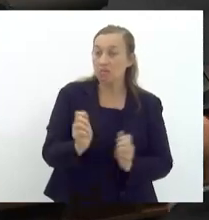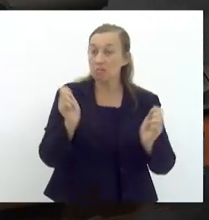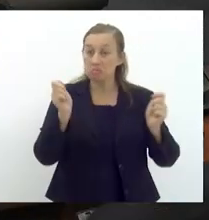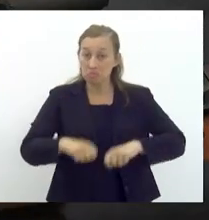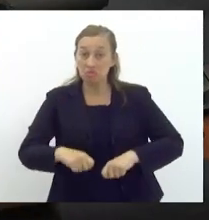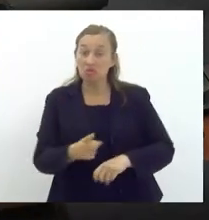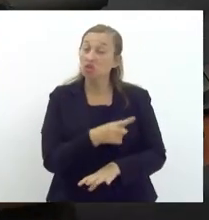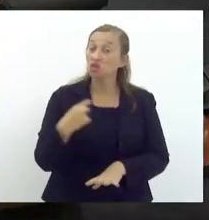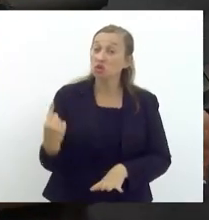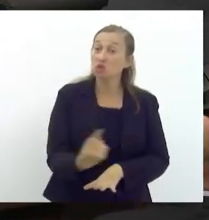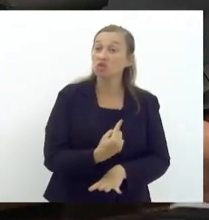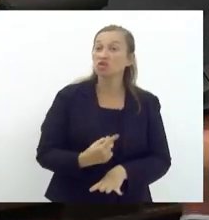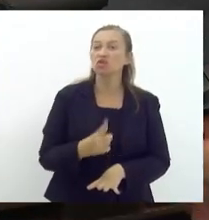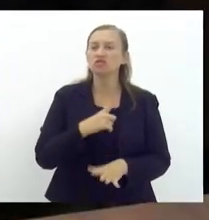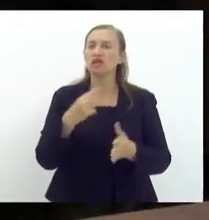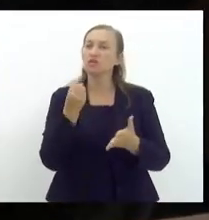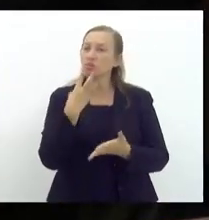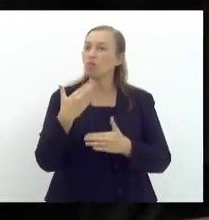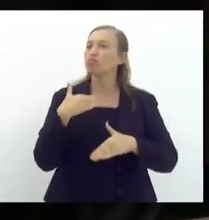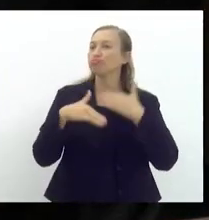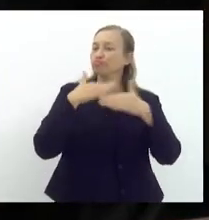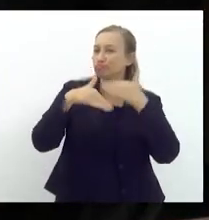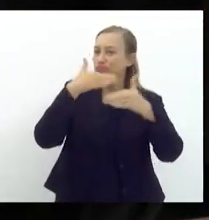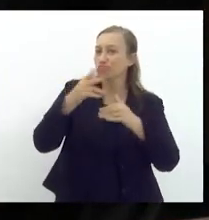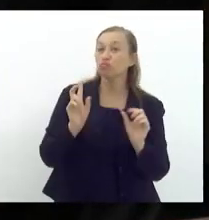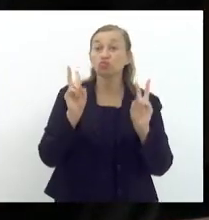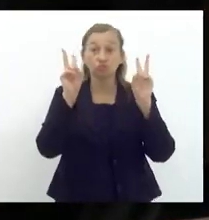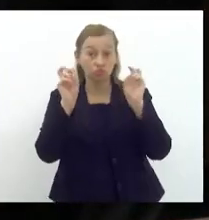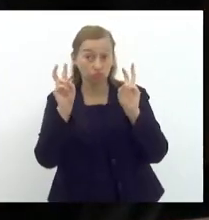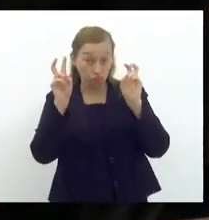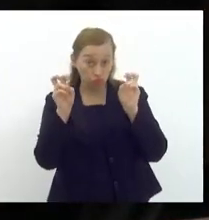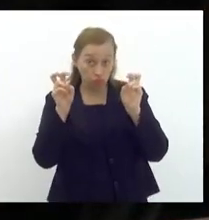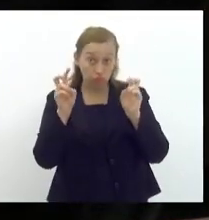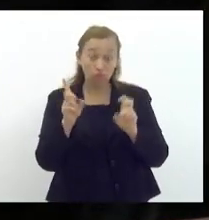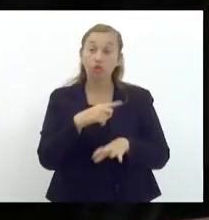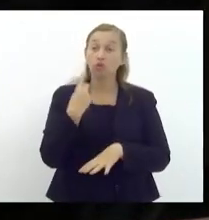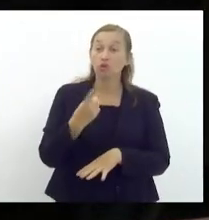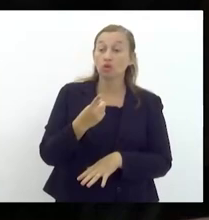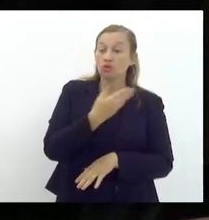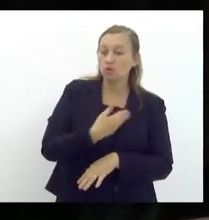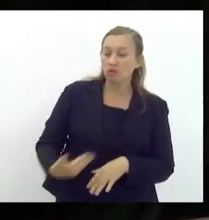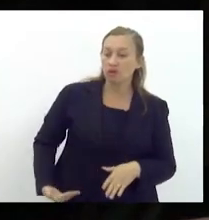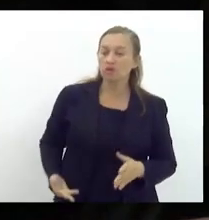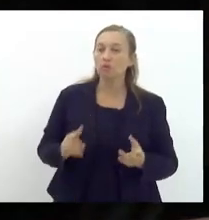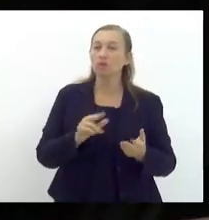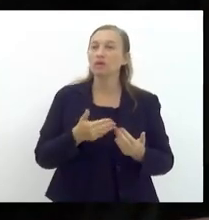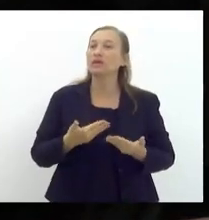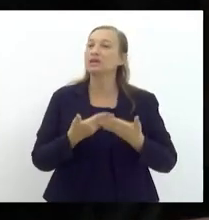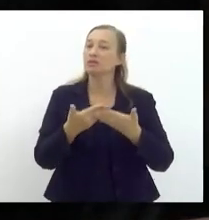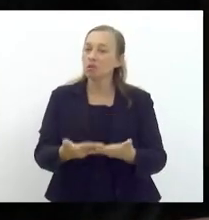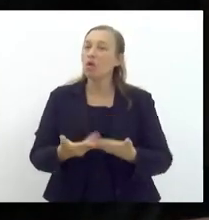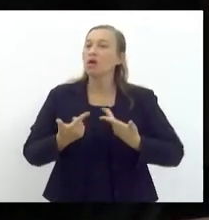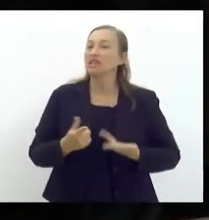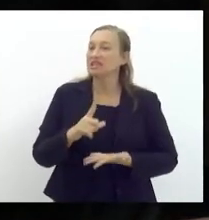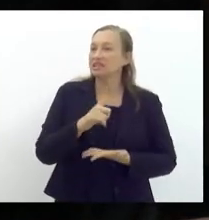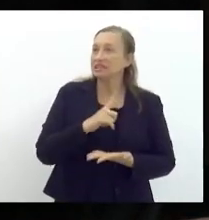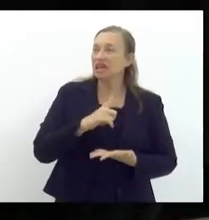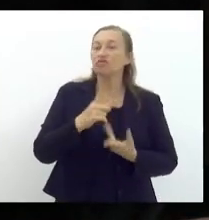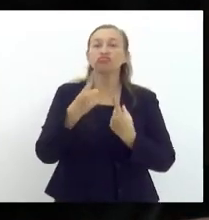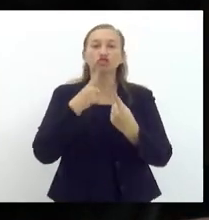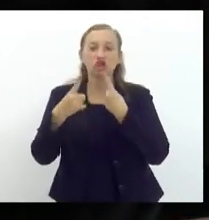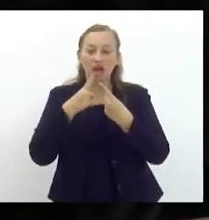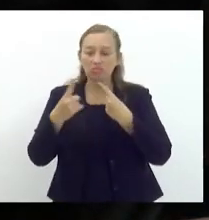que a gente tivesse bom desenvolvimento das matérias do nosso Governador encaminhou houve um excelente